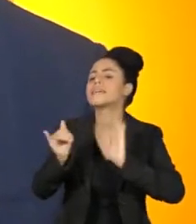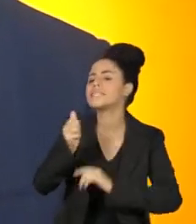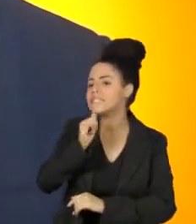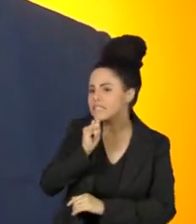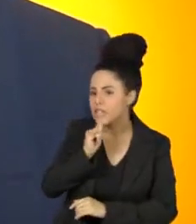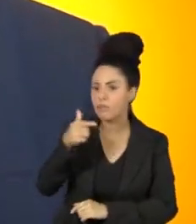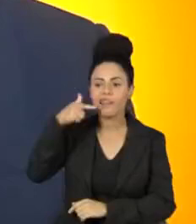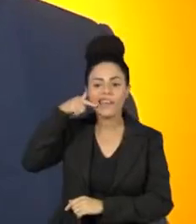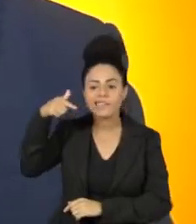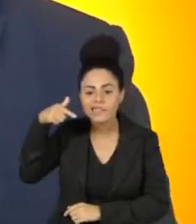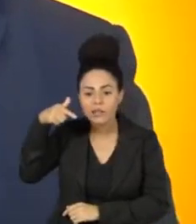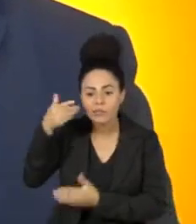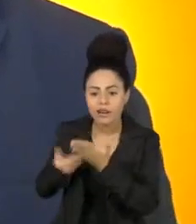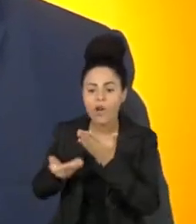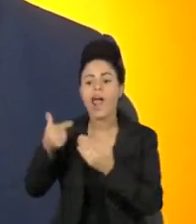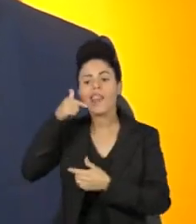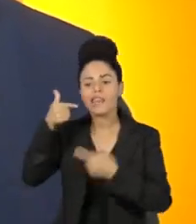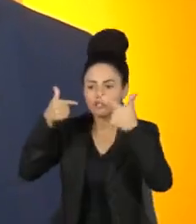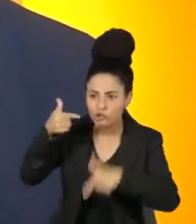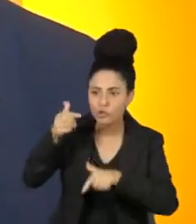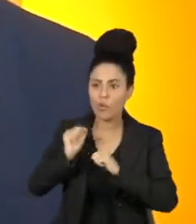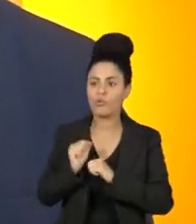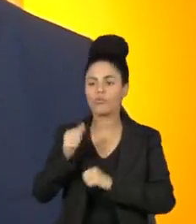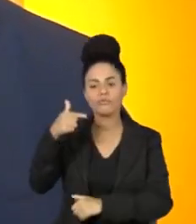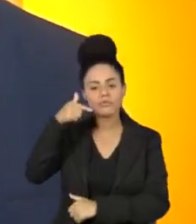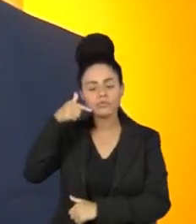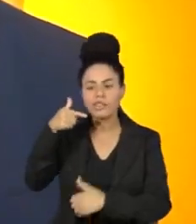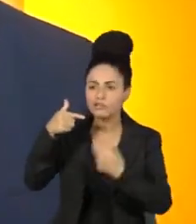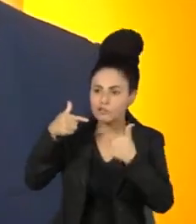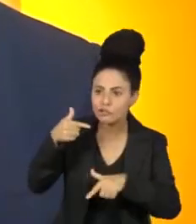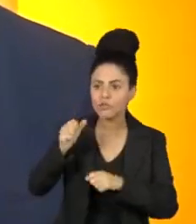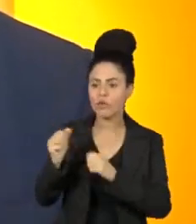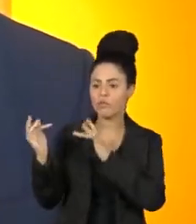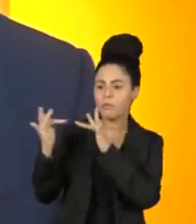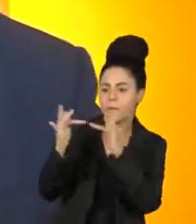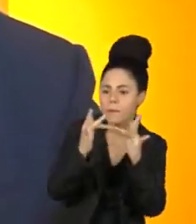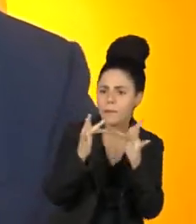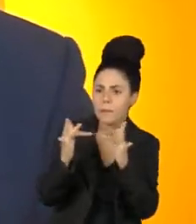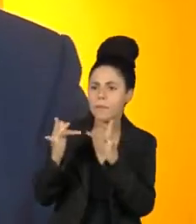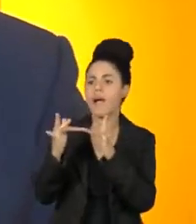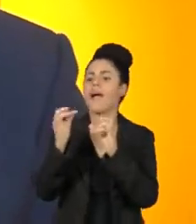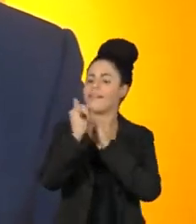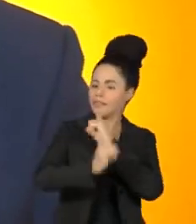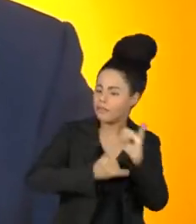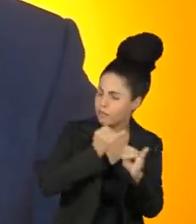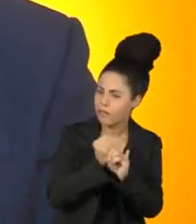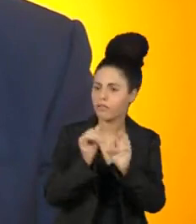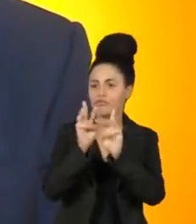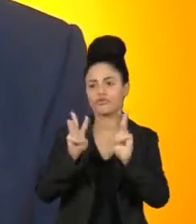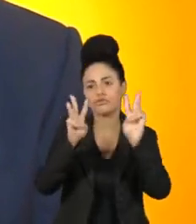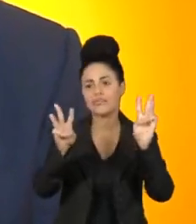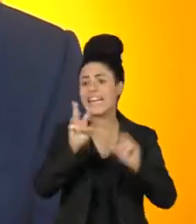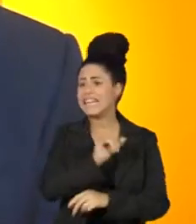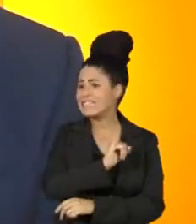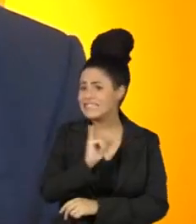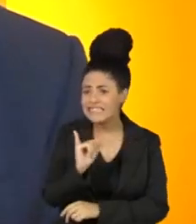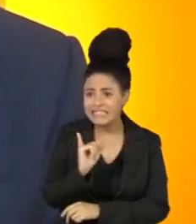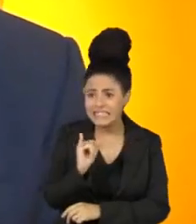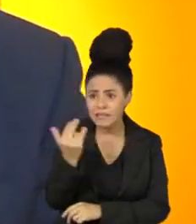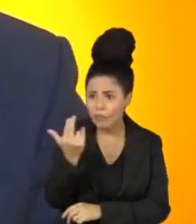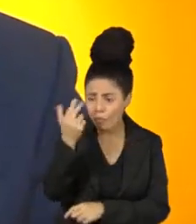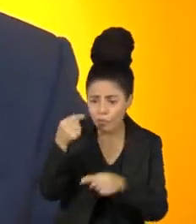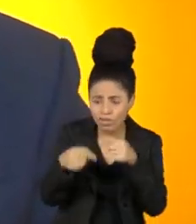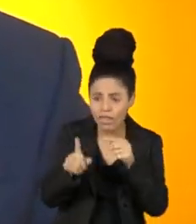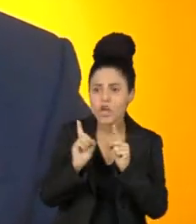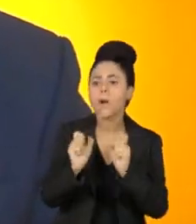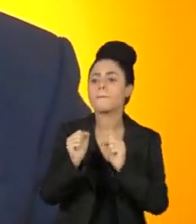tem que retomar a ligação. O atendimento tem que ser feito telefônico, de forma telefônica, tem que ser feito por internet. Se algumas dessas coisas não forem cumpridas, o consumidor